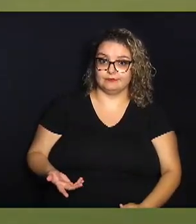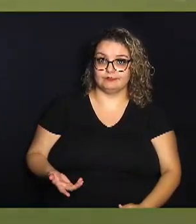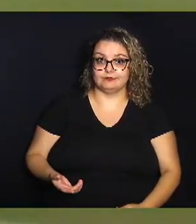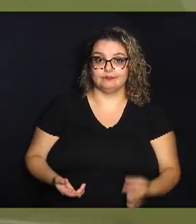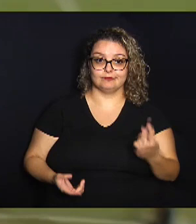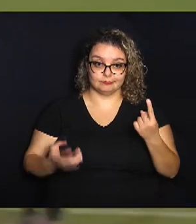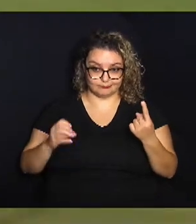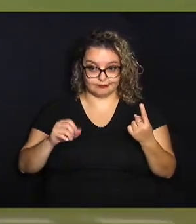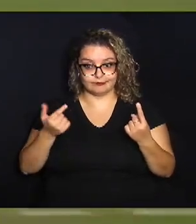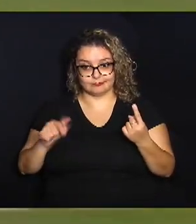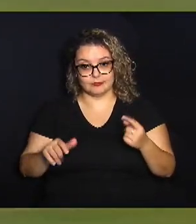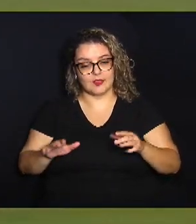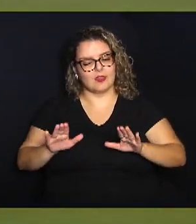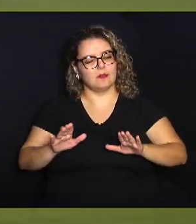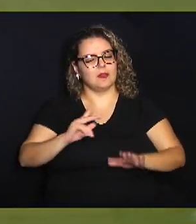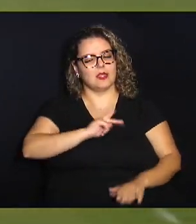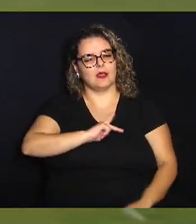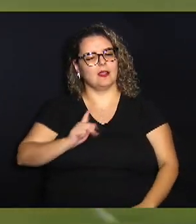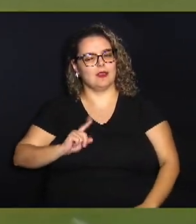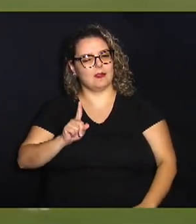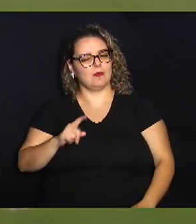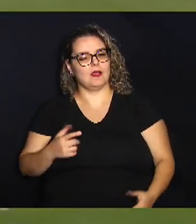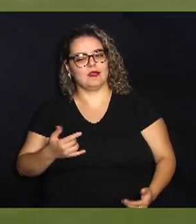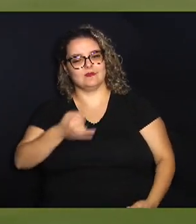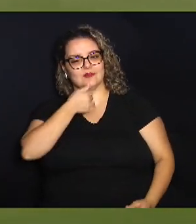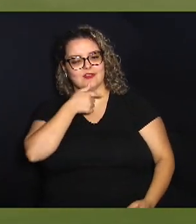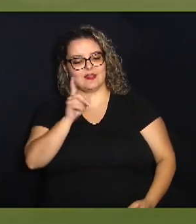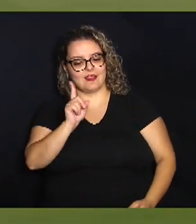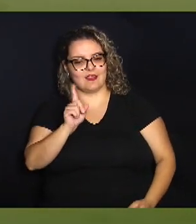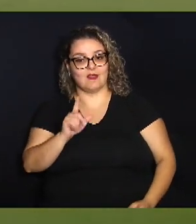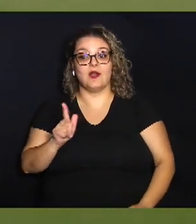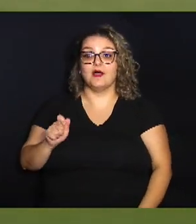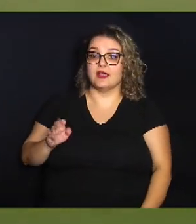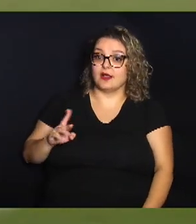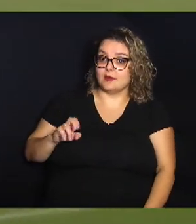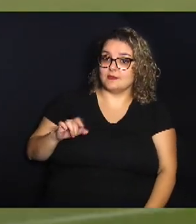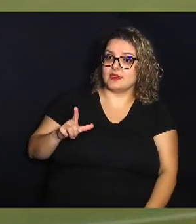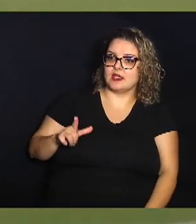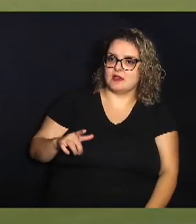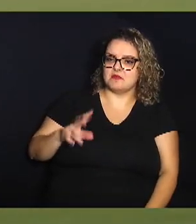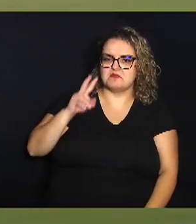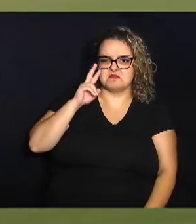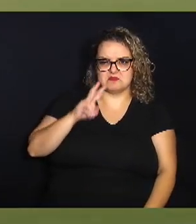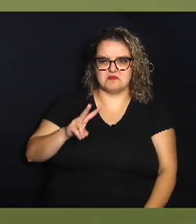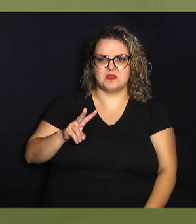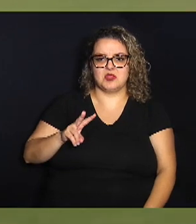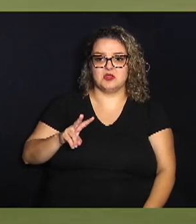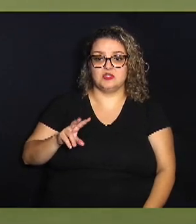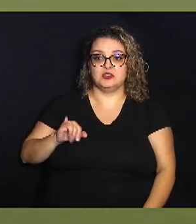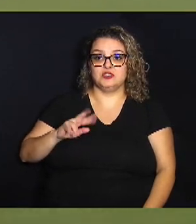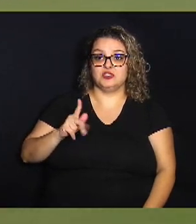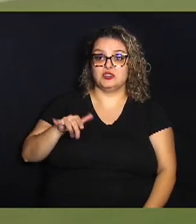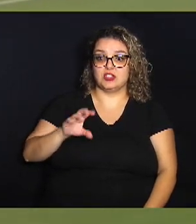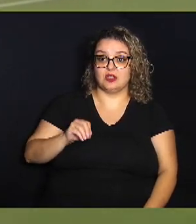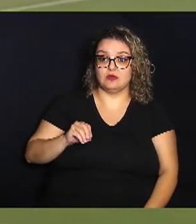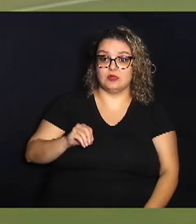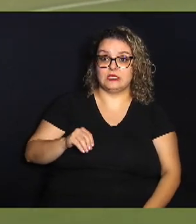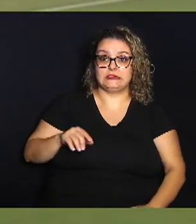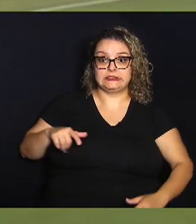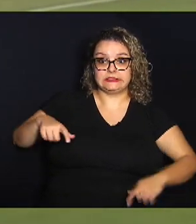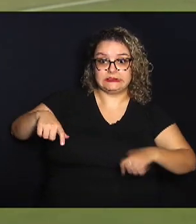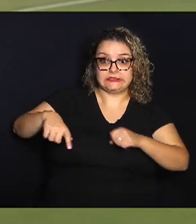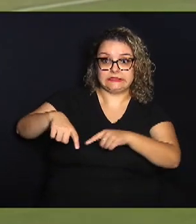1-0. Mas a Ponte não se abateu. Gabriel Novaes viu muito bem a passagem de Iago Dias, que cara a